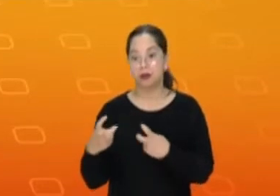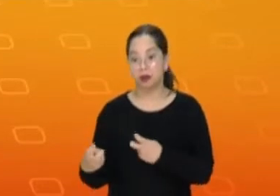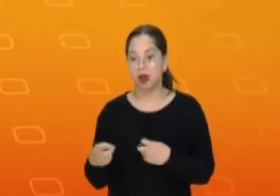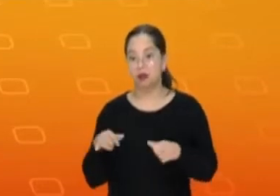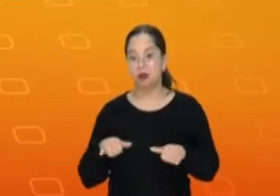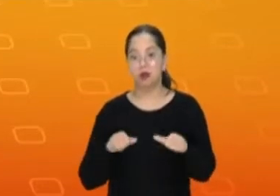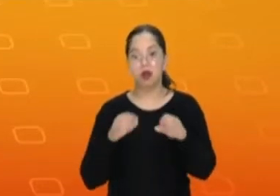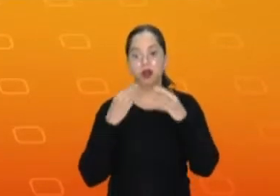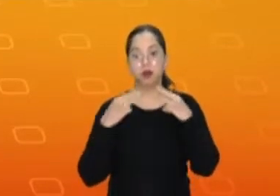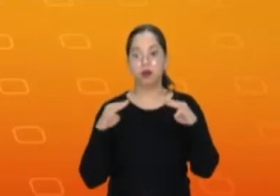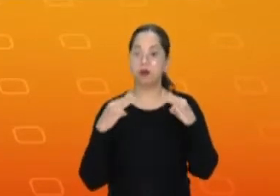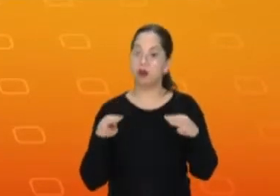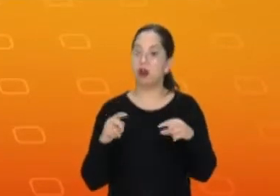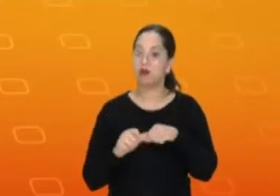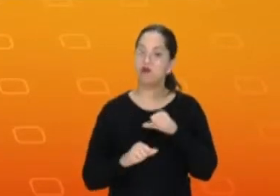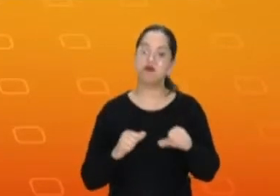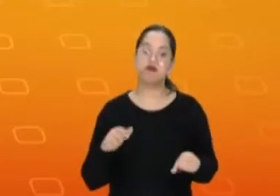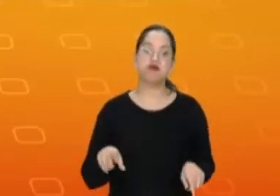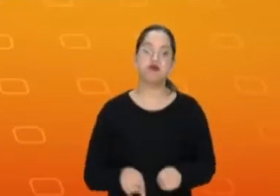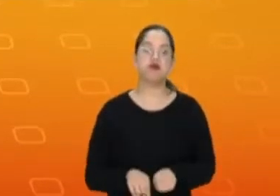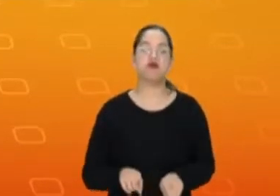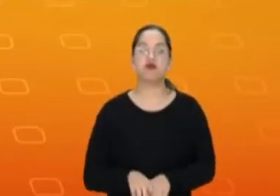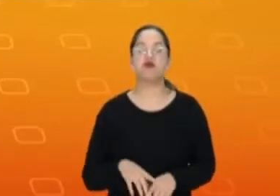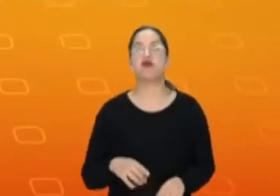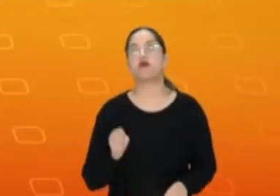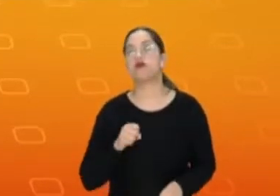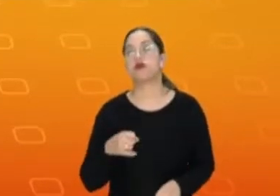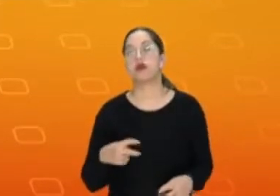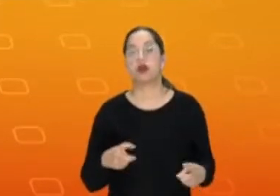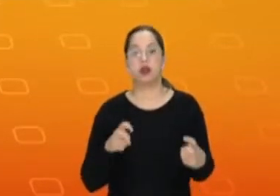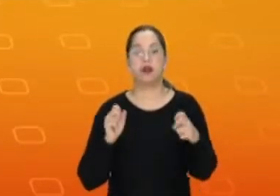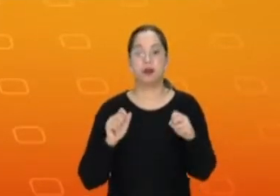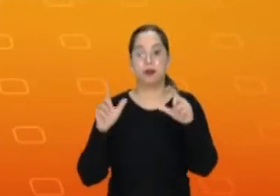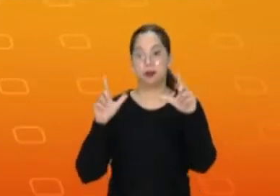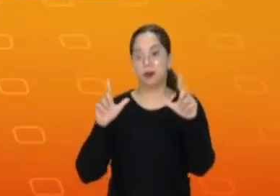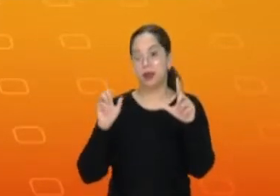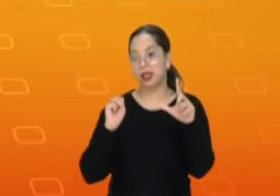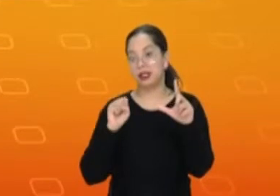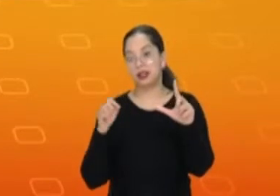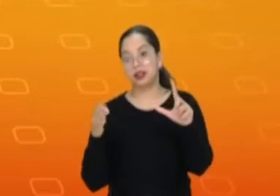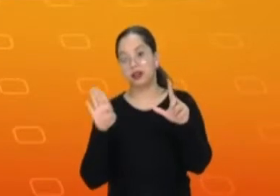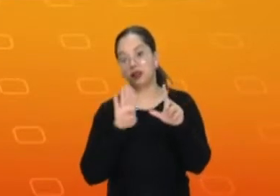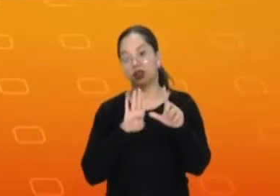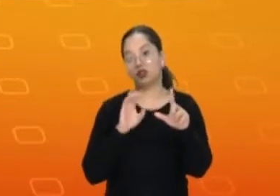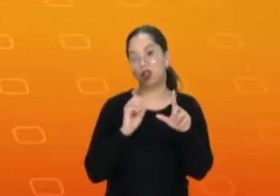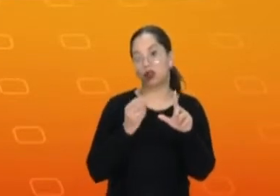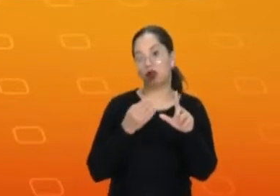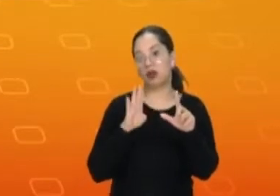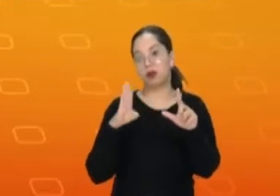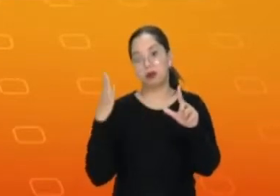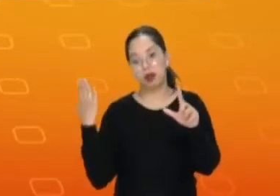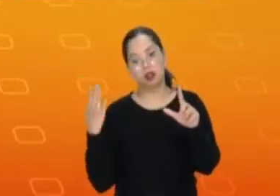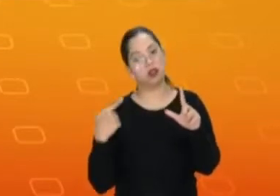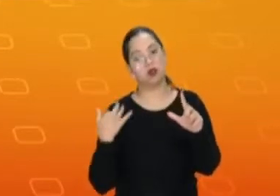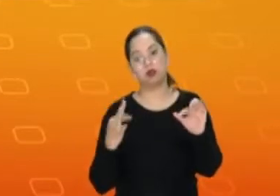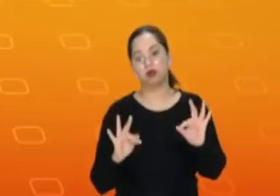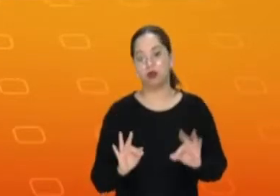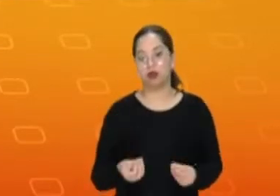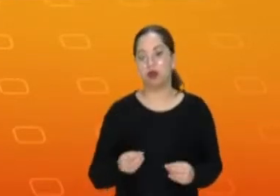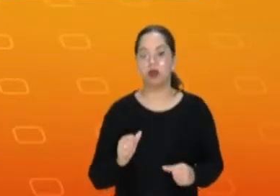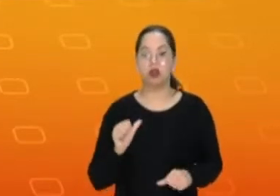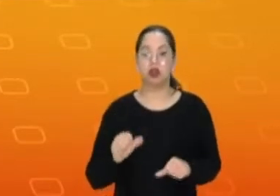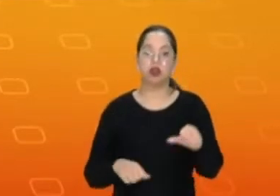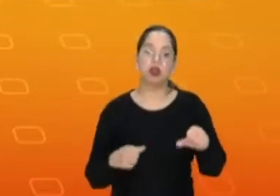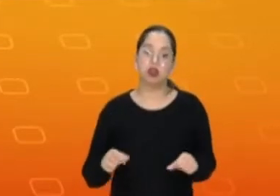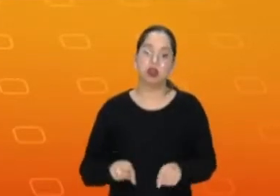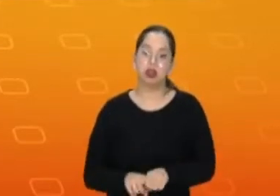gente fala de televisão, independente se é TV aberta ou fechada, então a gente sabe que cada vez mais essa fatia de dinheiro,